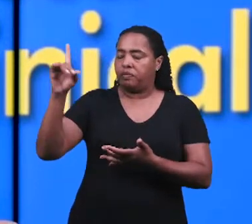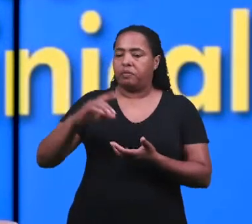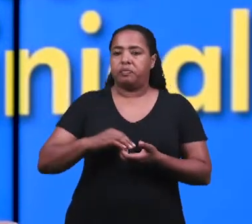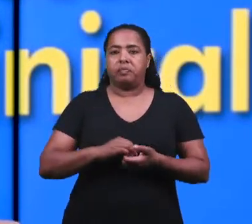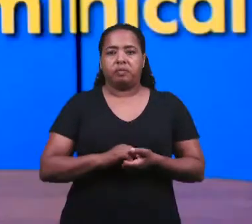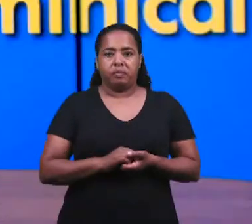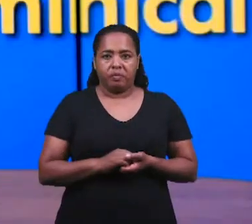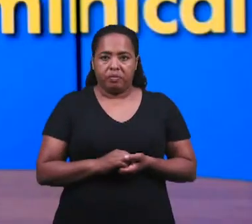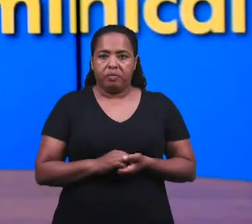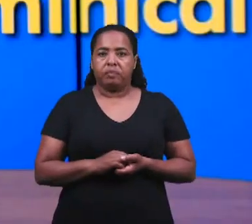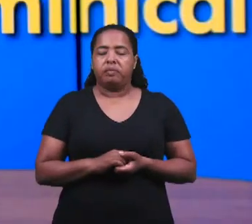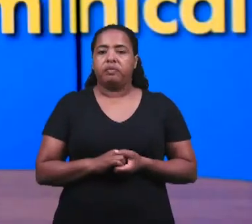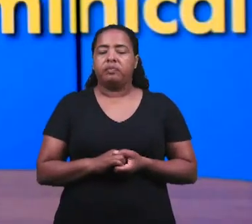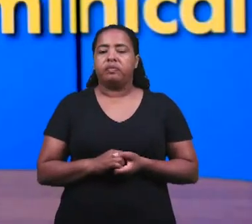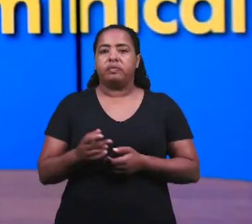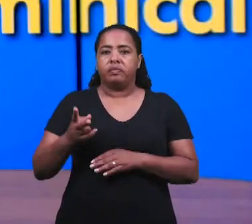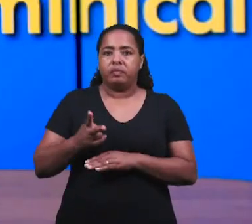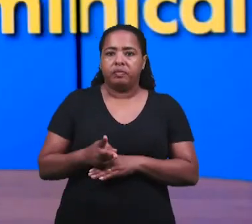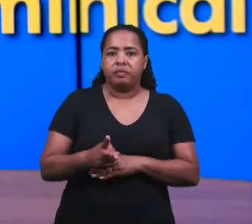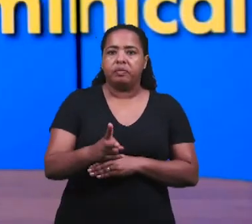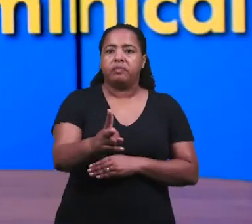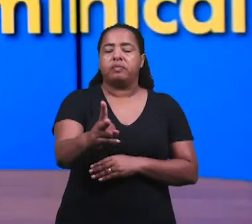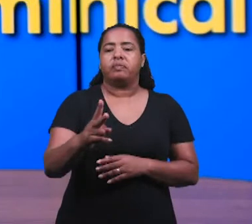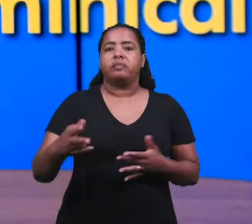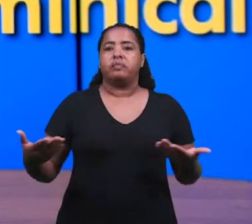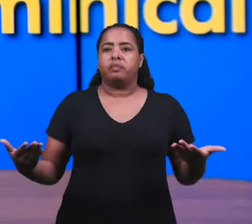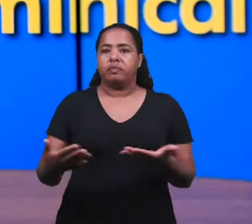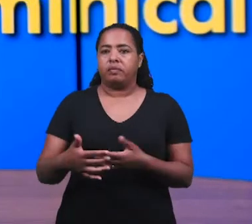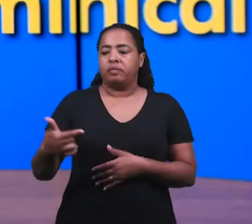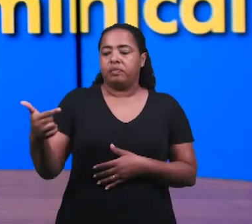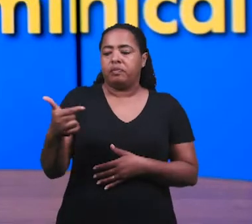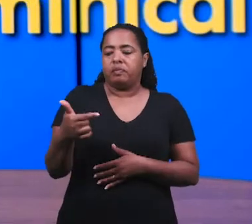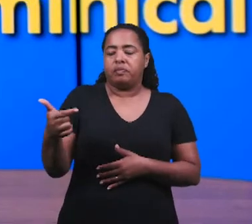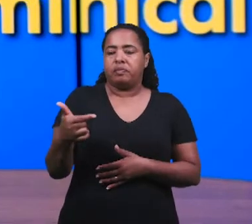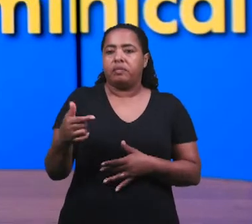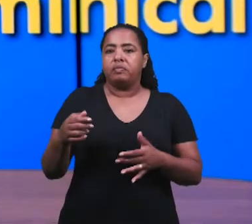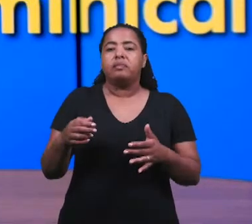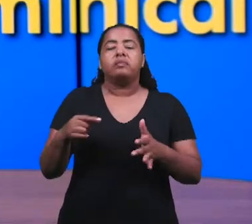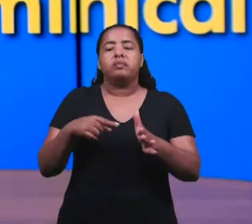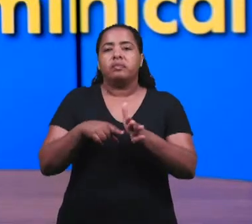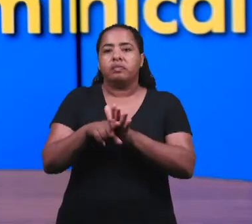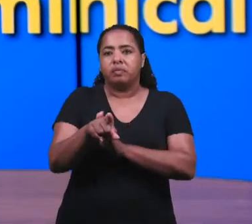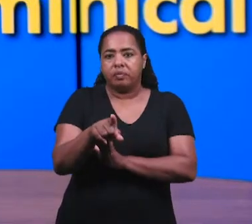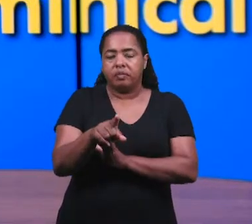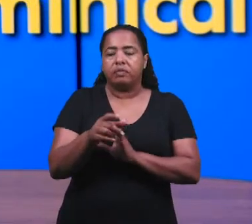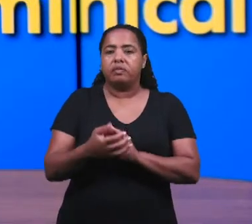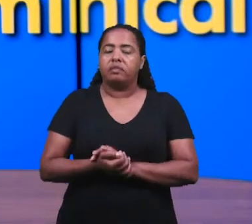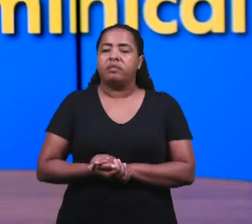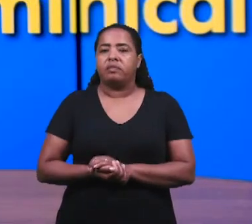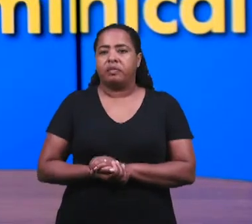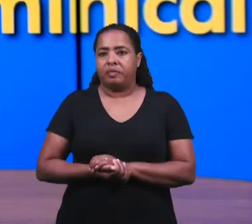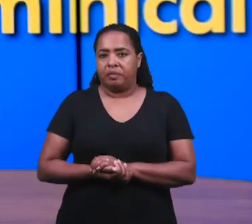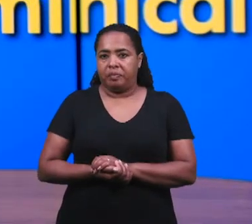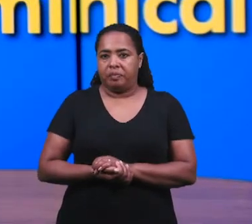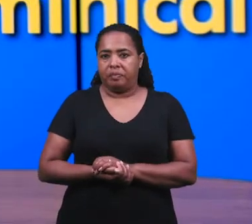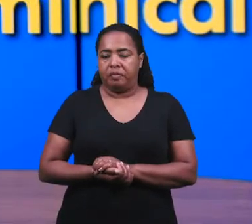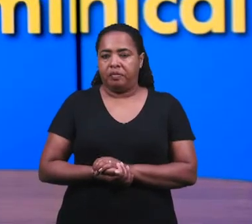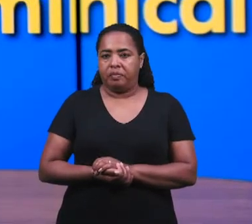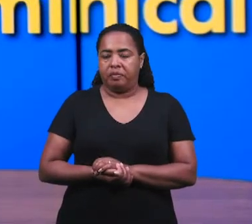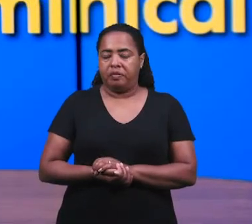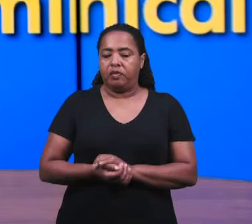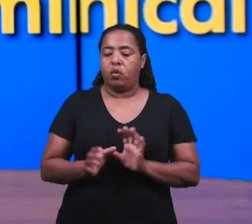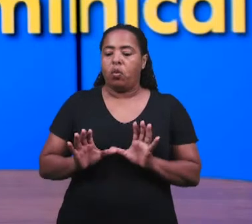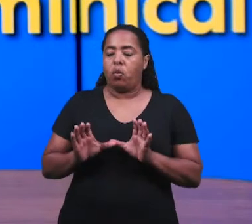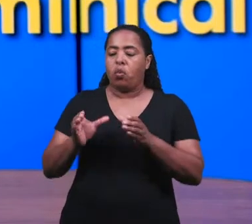maravilha! Então, irmãos, continuando, vamos à nossa segunda pergunta agora. A nossa segunda pergunta, ela é dirigida